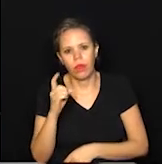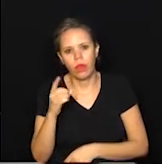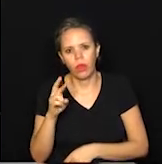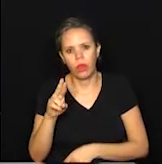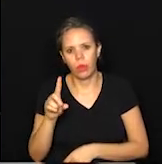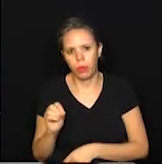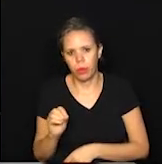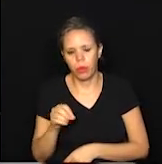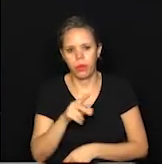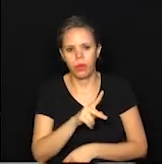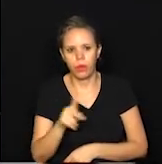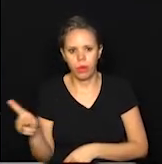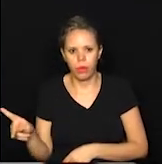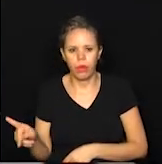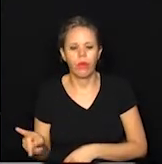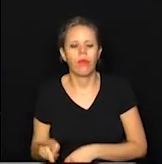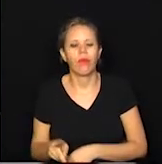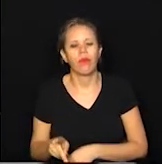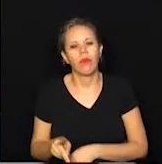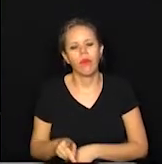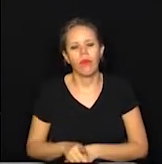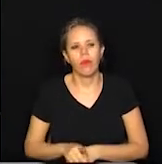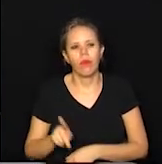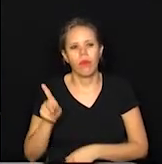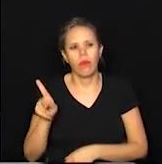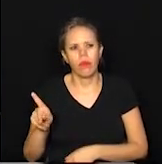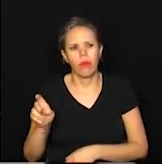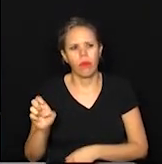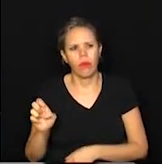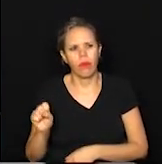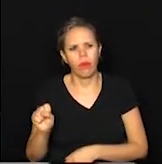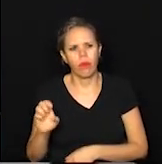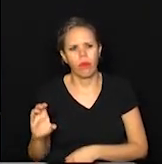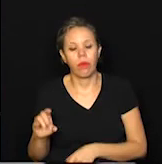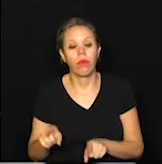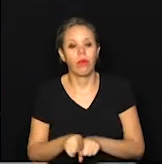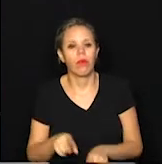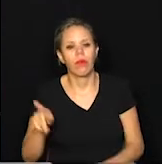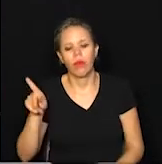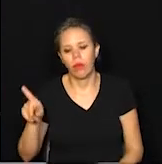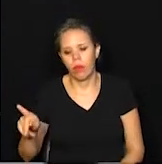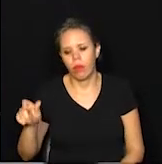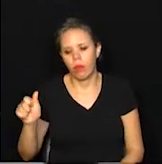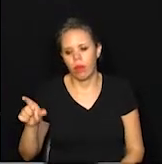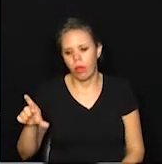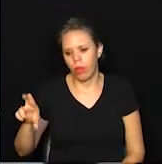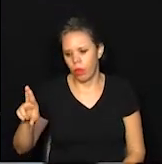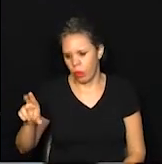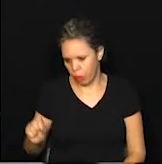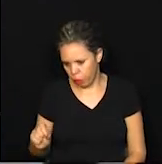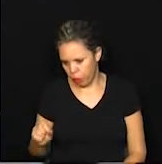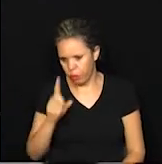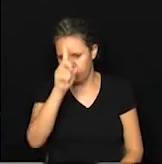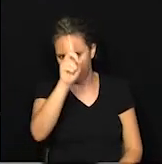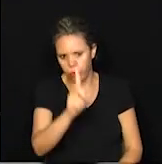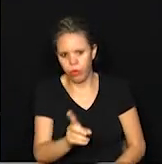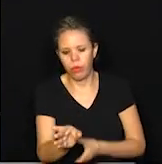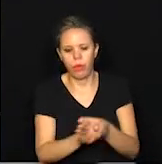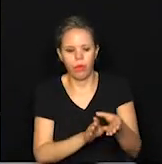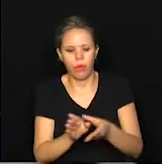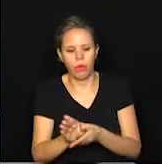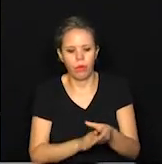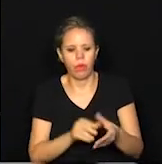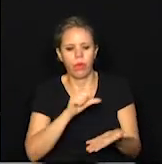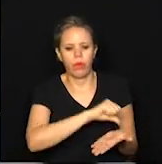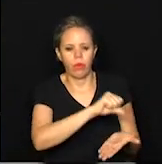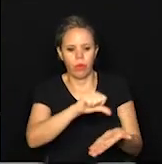que é presidente da PESEC, e do Paulo Sabione, que é o diretor do Conselho Regional de